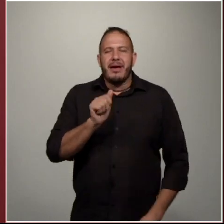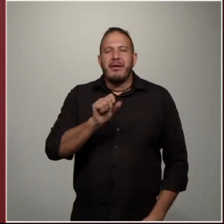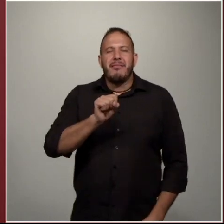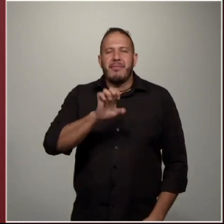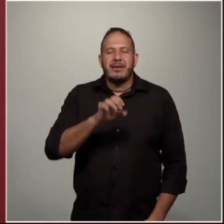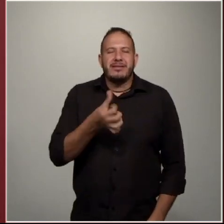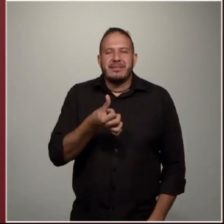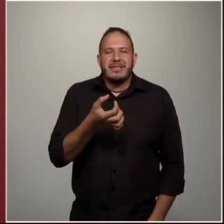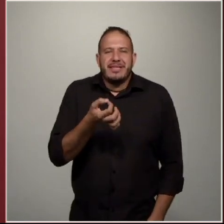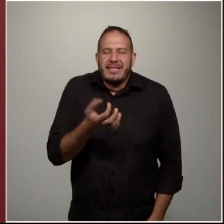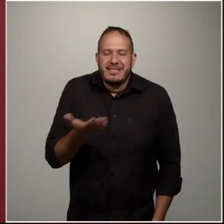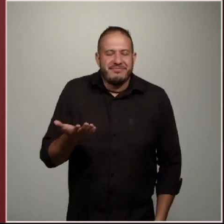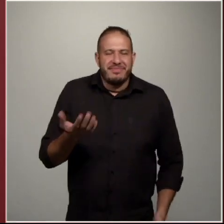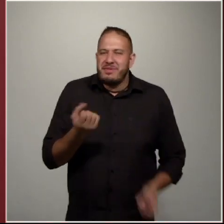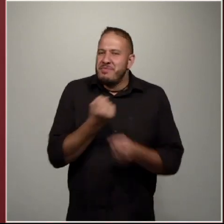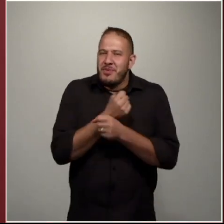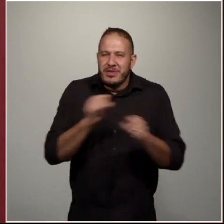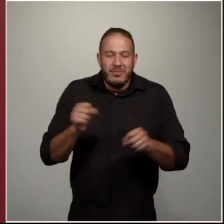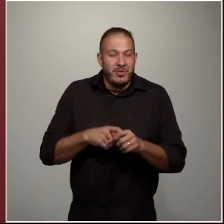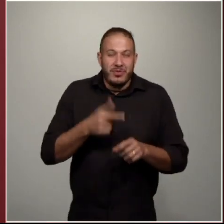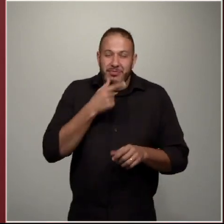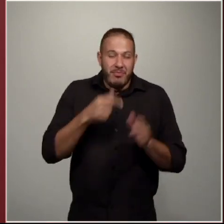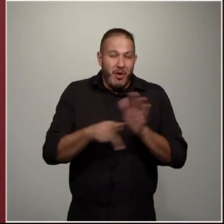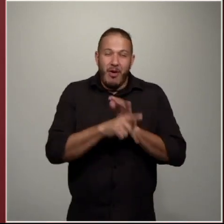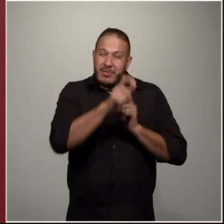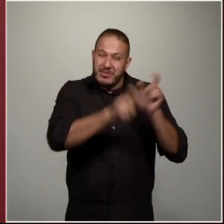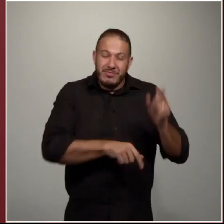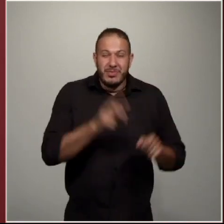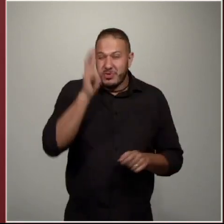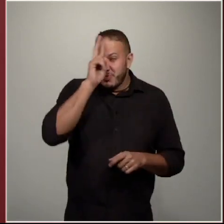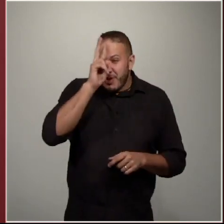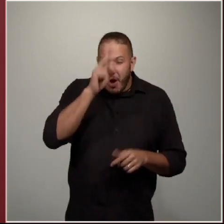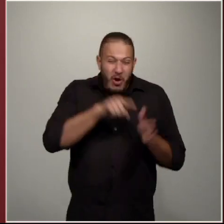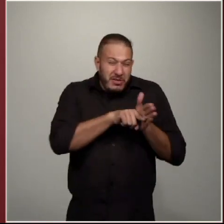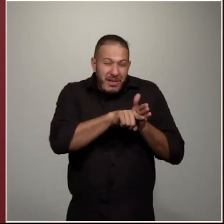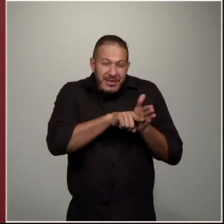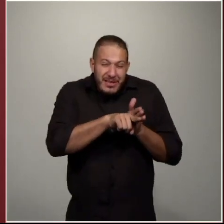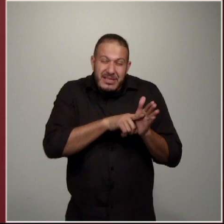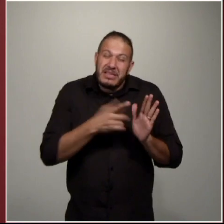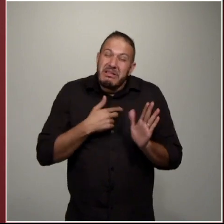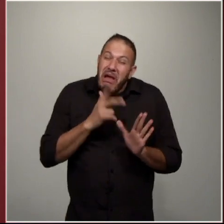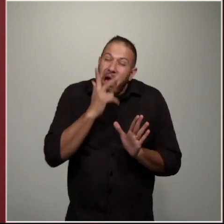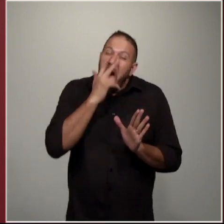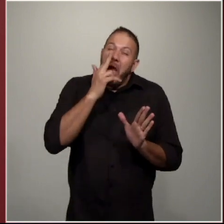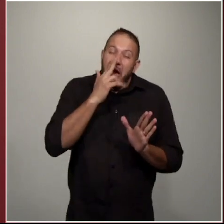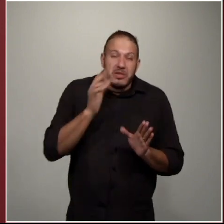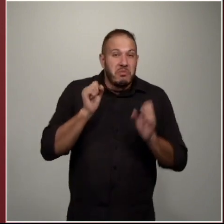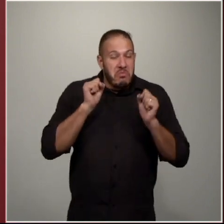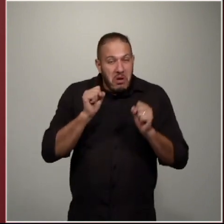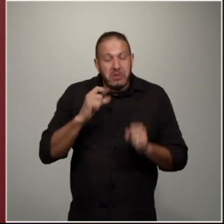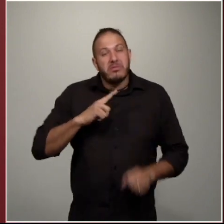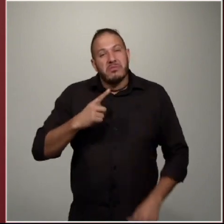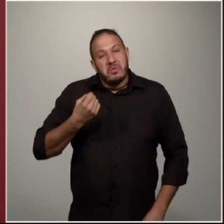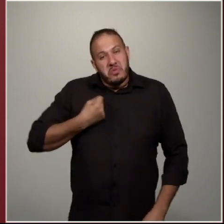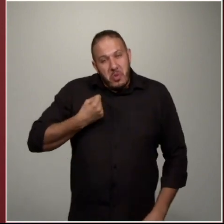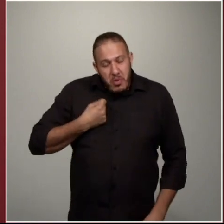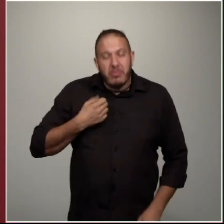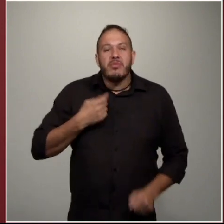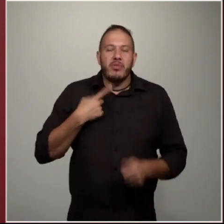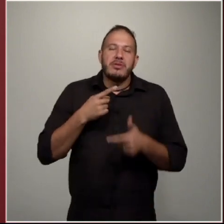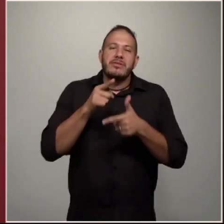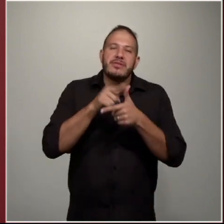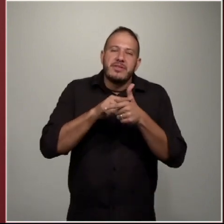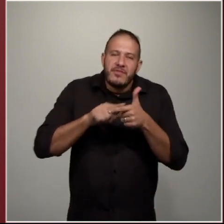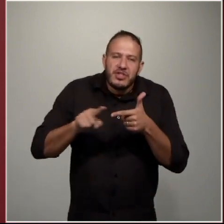não é possível nem os próprios historiadores têm hipóteses né ligados a um número que que é pode ser dividido por